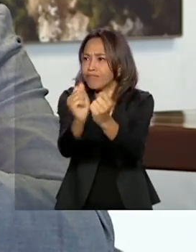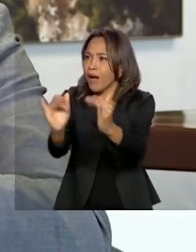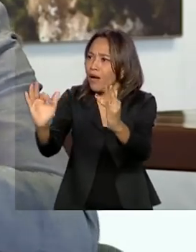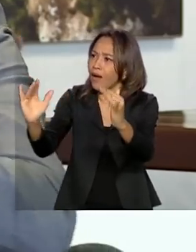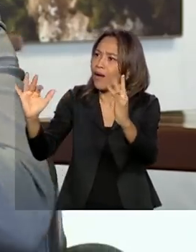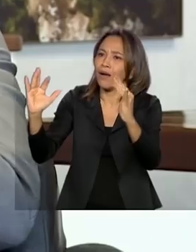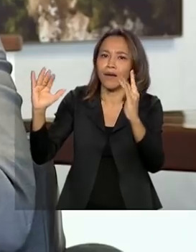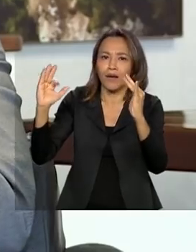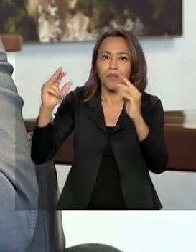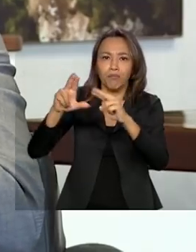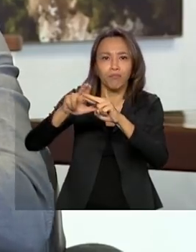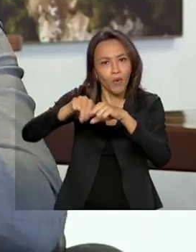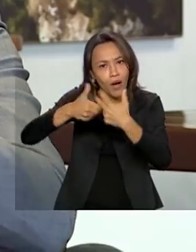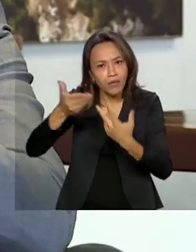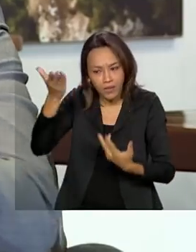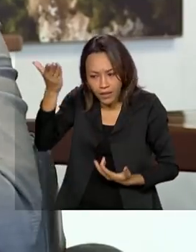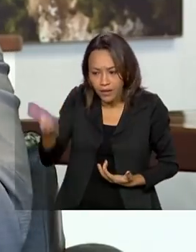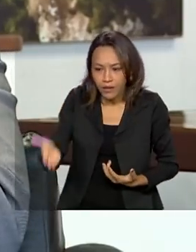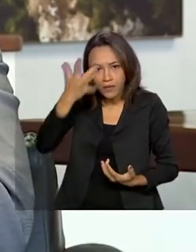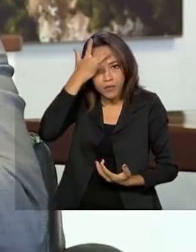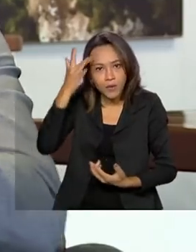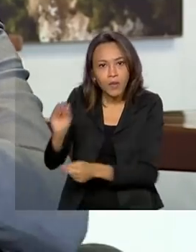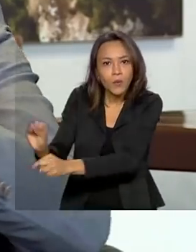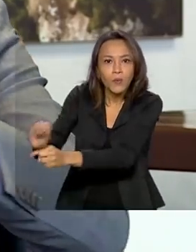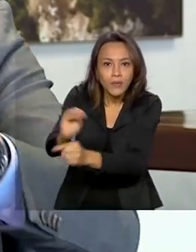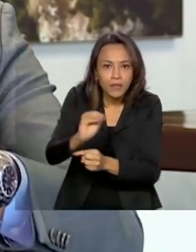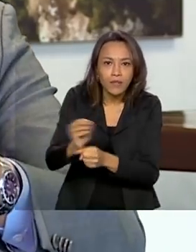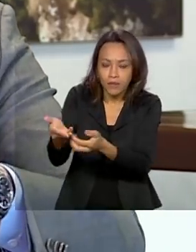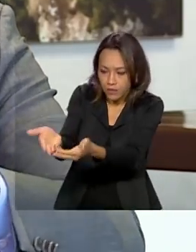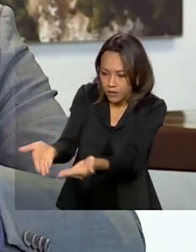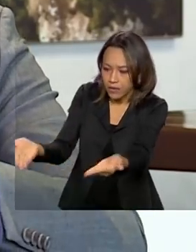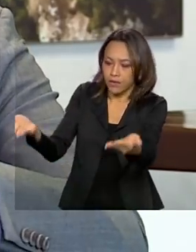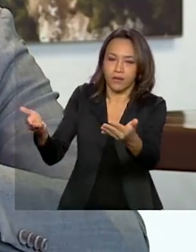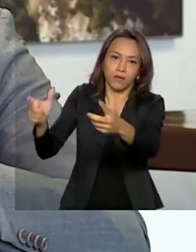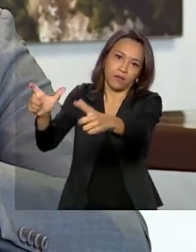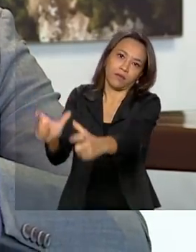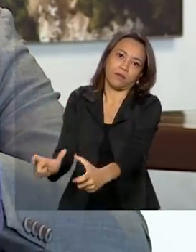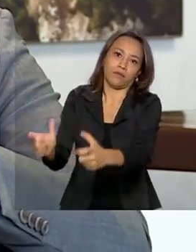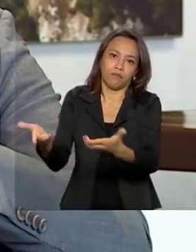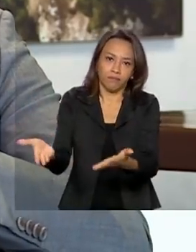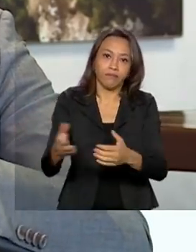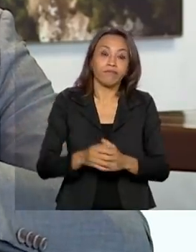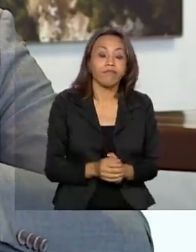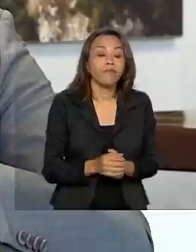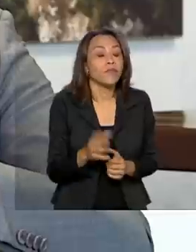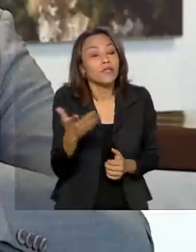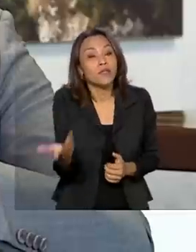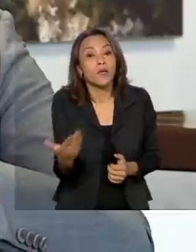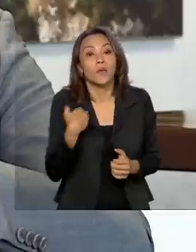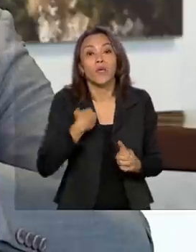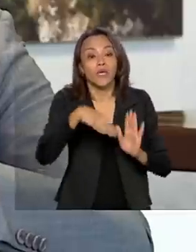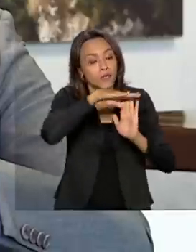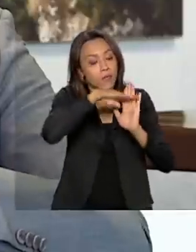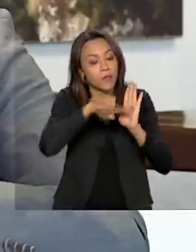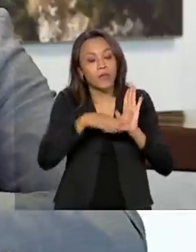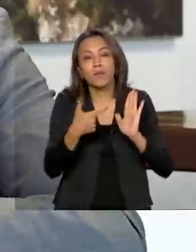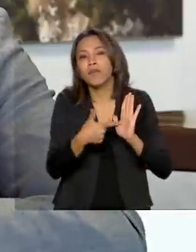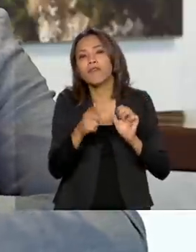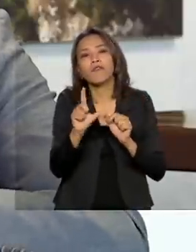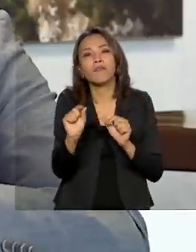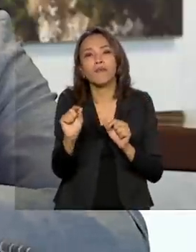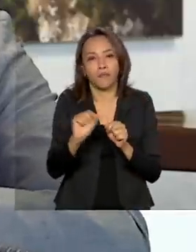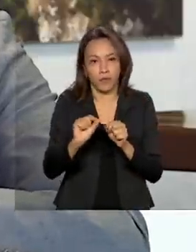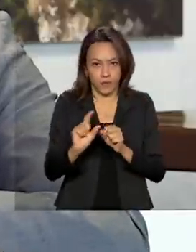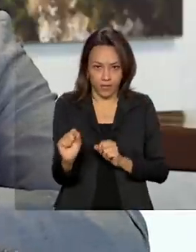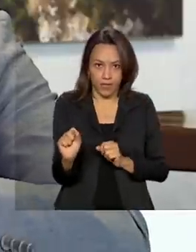ambiental por essas reservas legais, por áreas de preservação permanente. Então, o que fez o programa Floresta Mais? Que